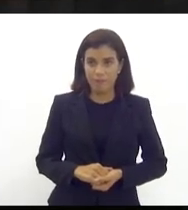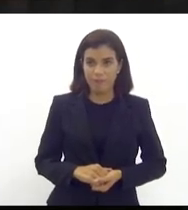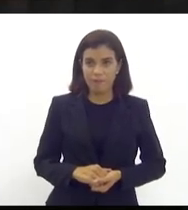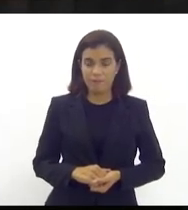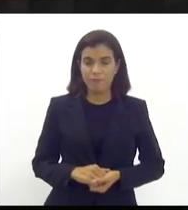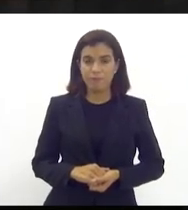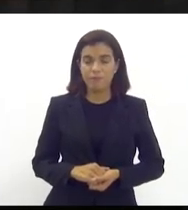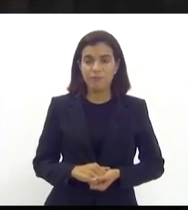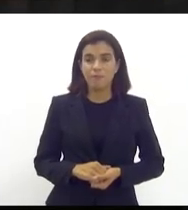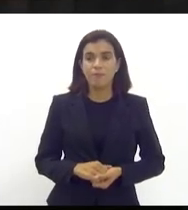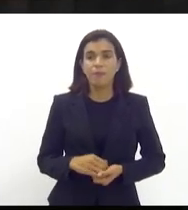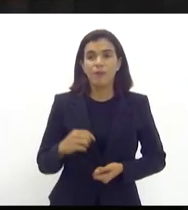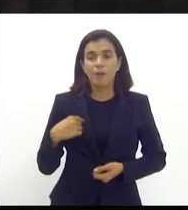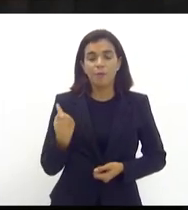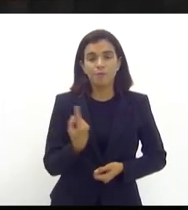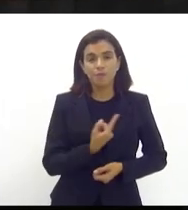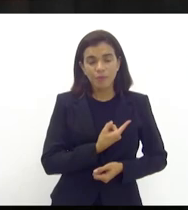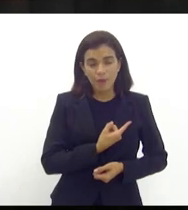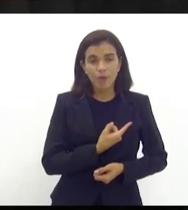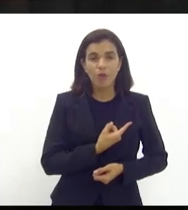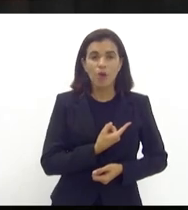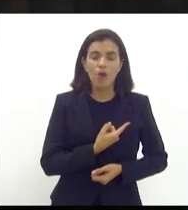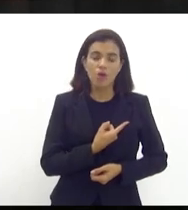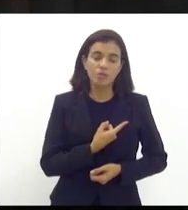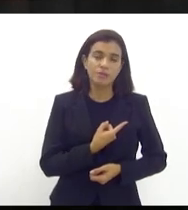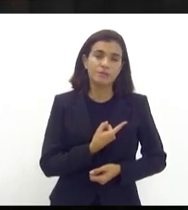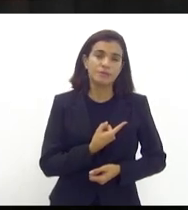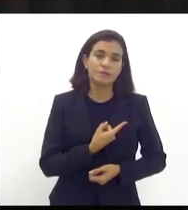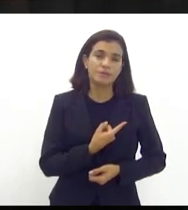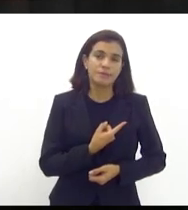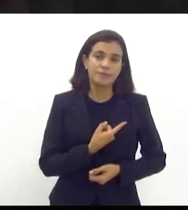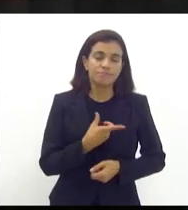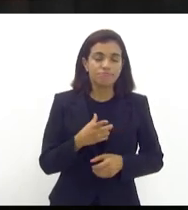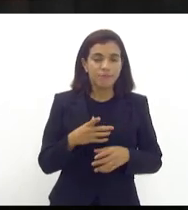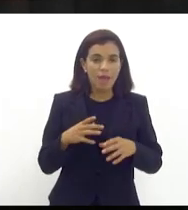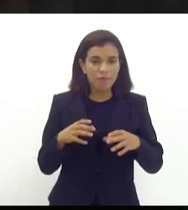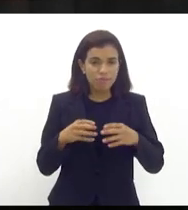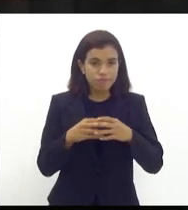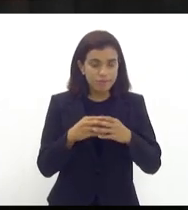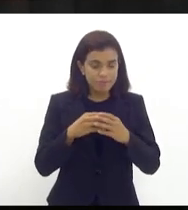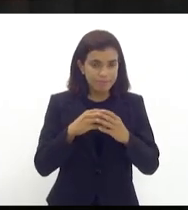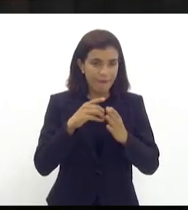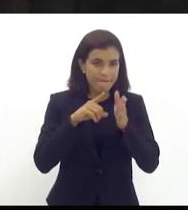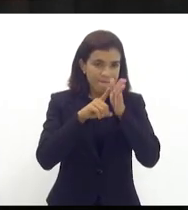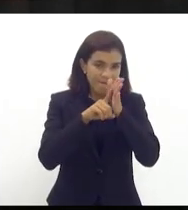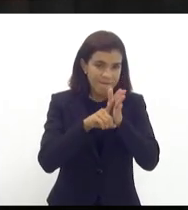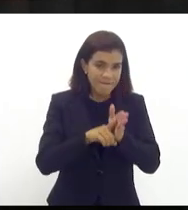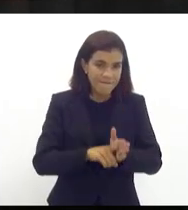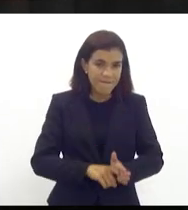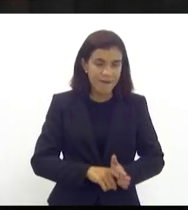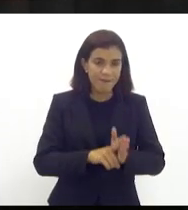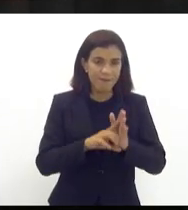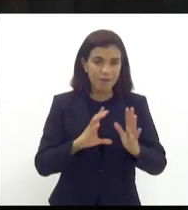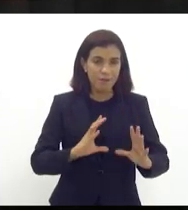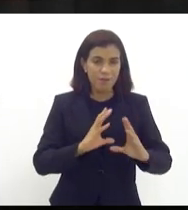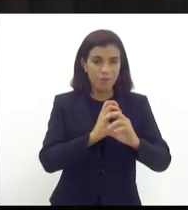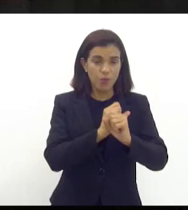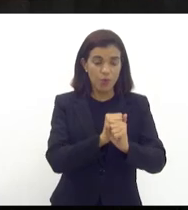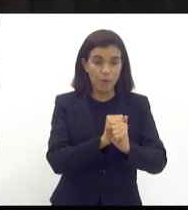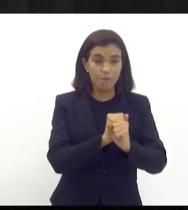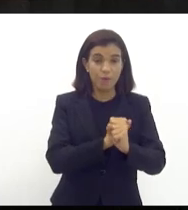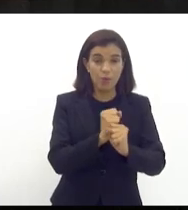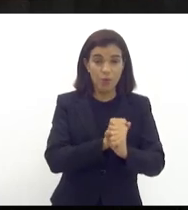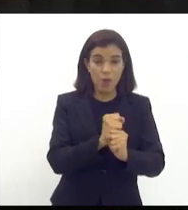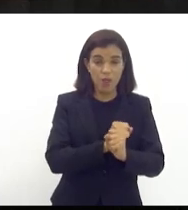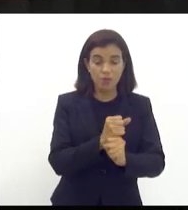E nós vamos, estava aqui verificando as contas, deputado Chico Machado, no ano de